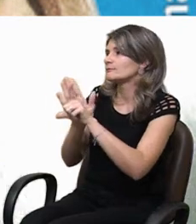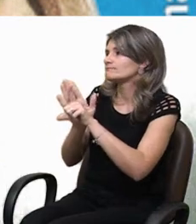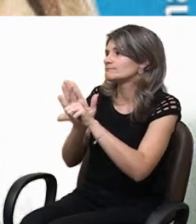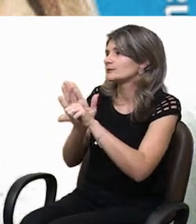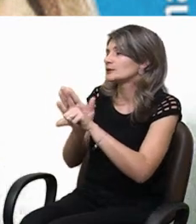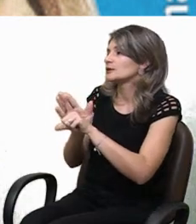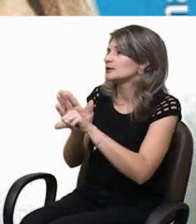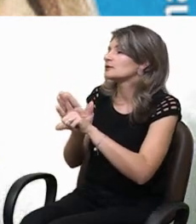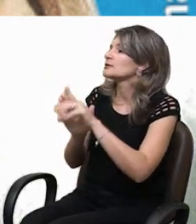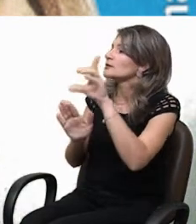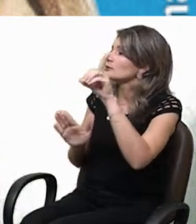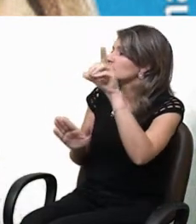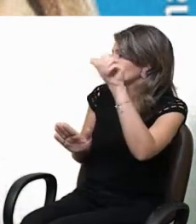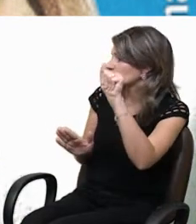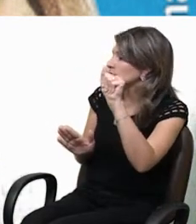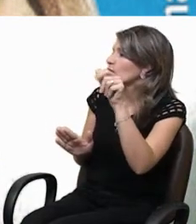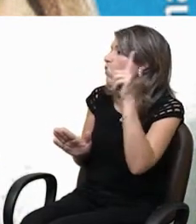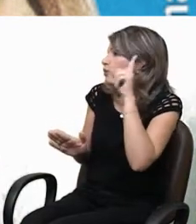hoje, ela